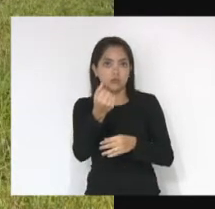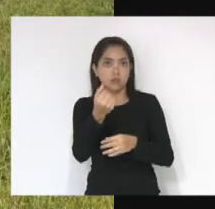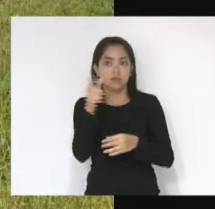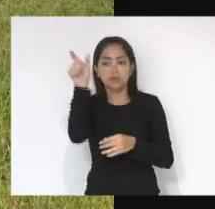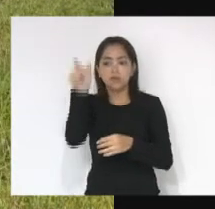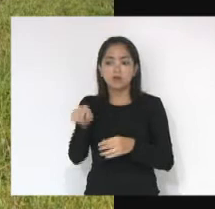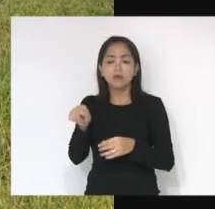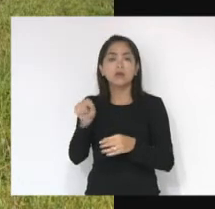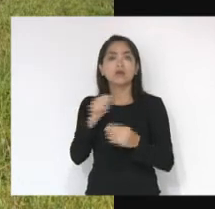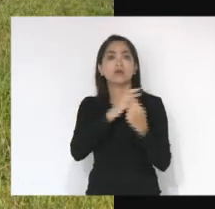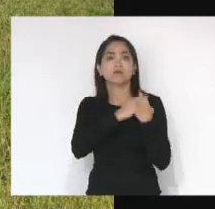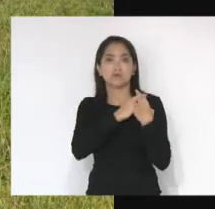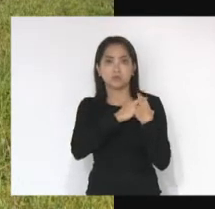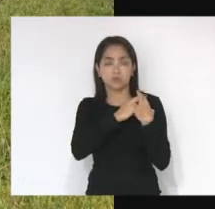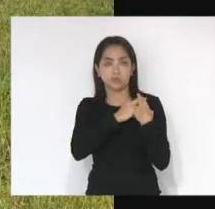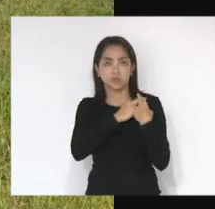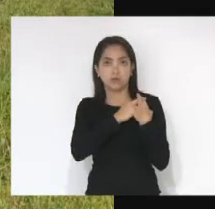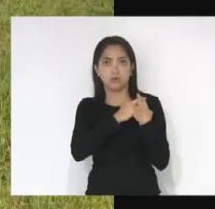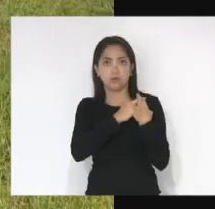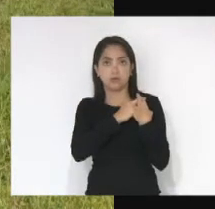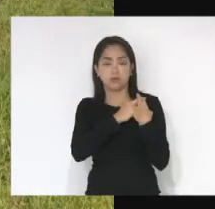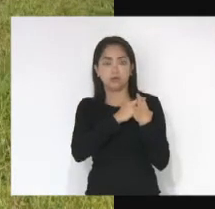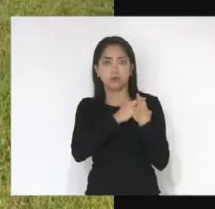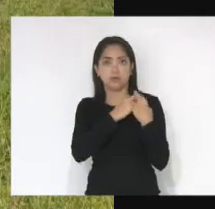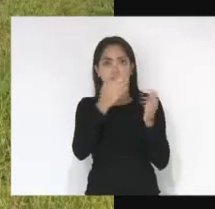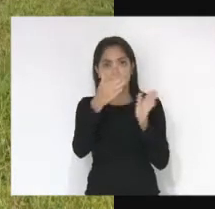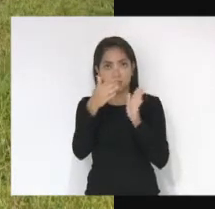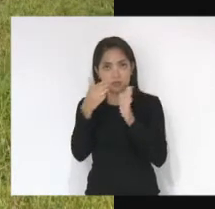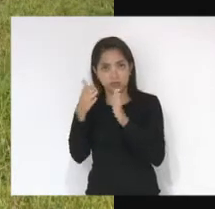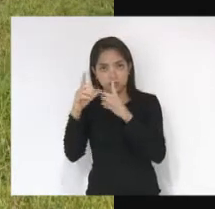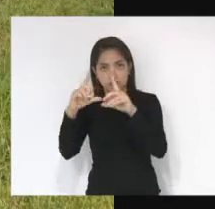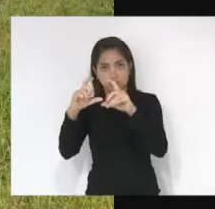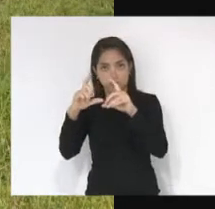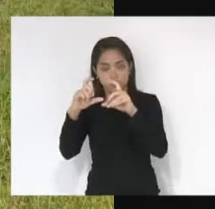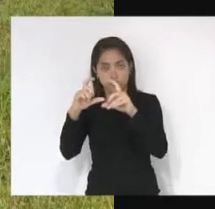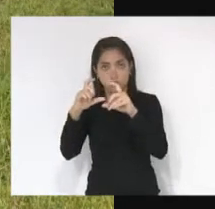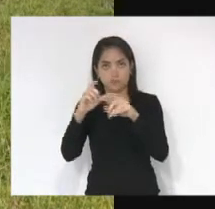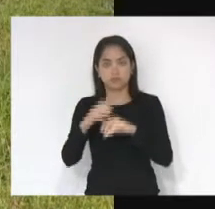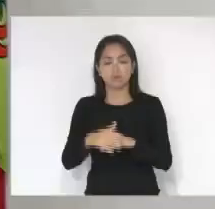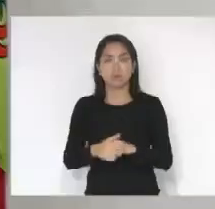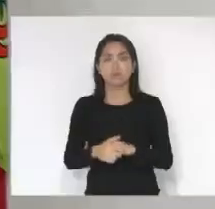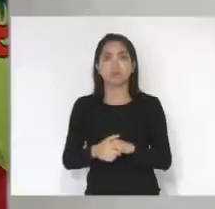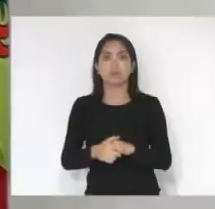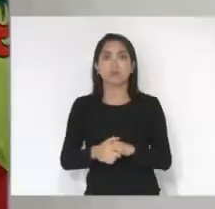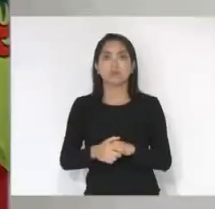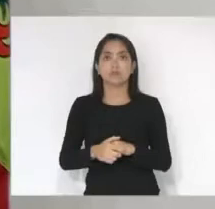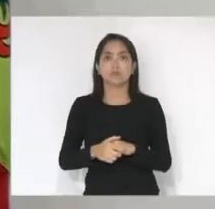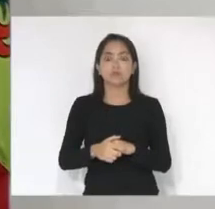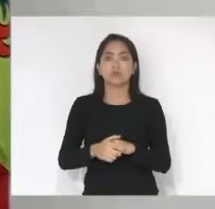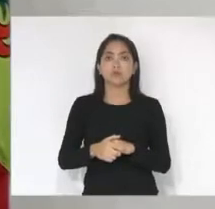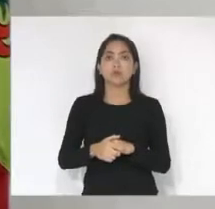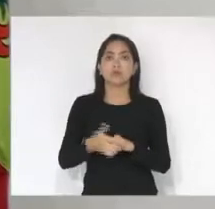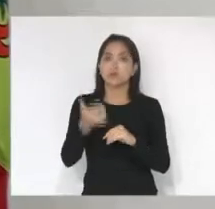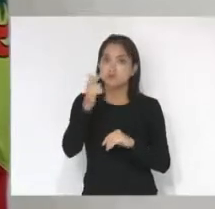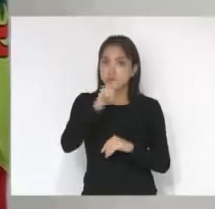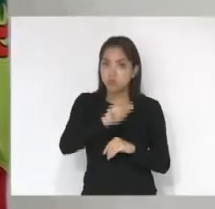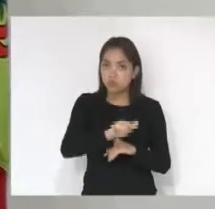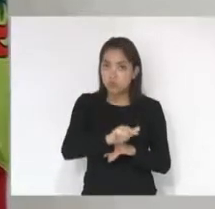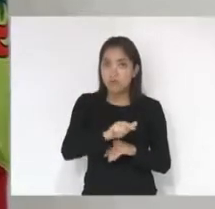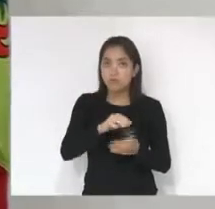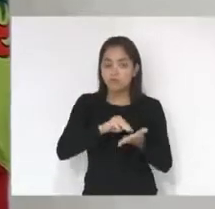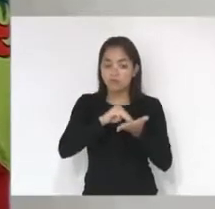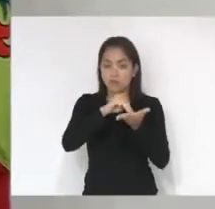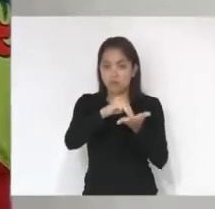responsabilizado em relação a isso. Peço que venha a imagem novamente para mim, por favor. Então, dessa maneira, eu faço uma